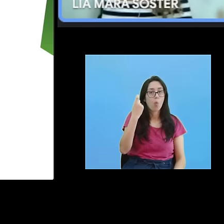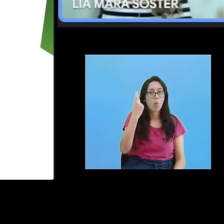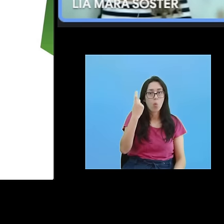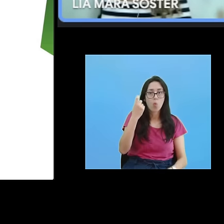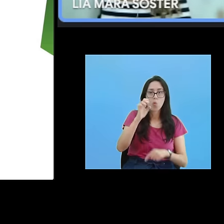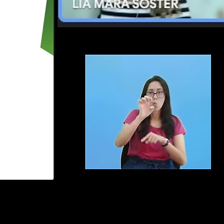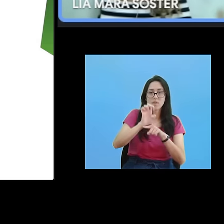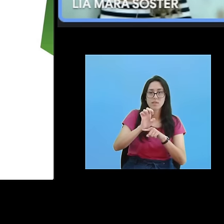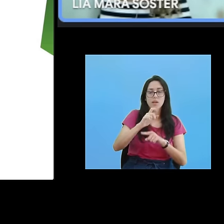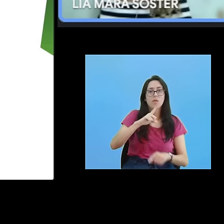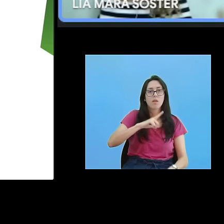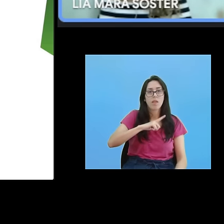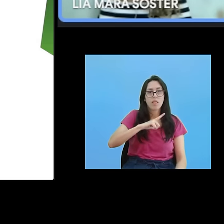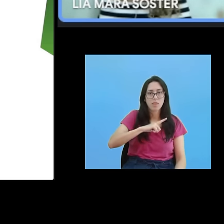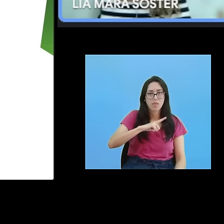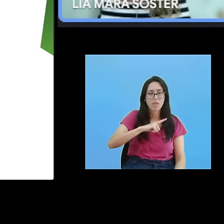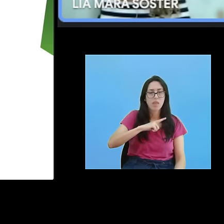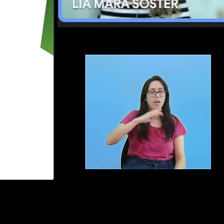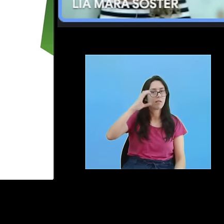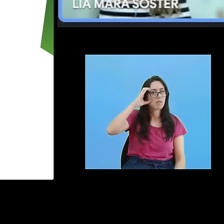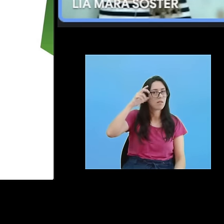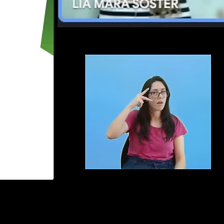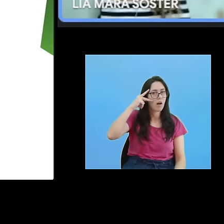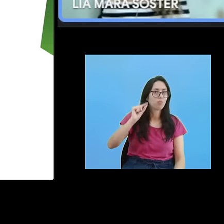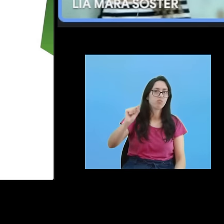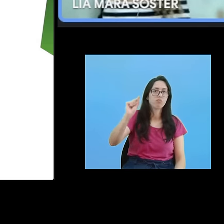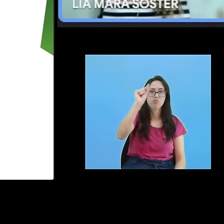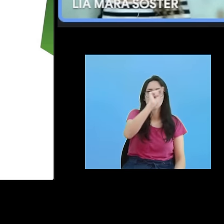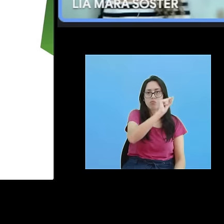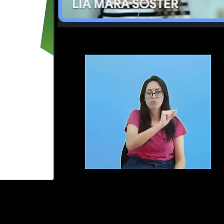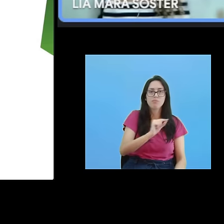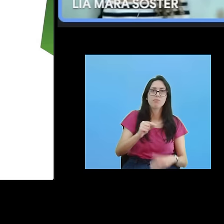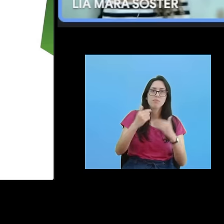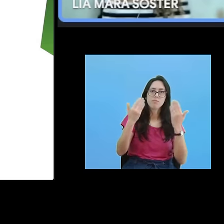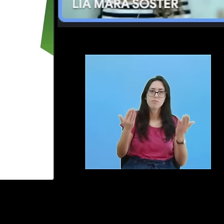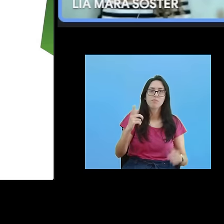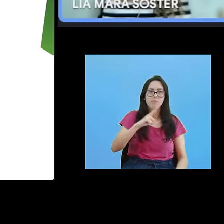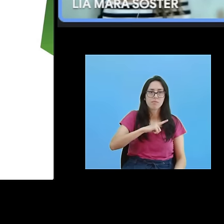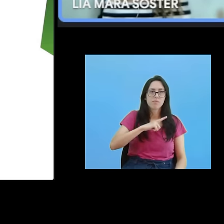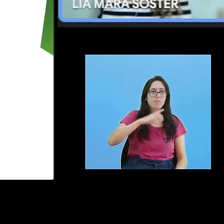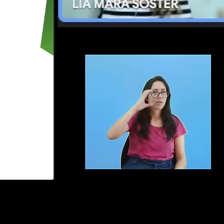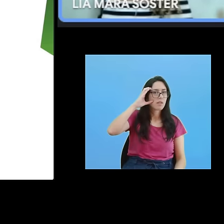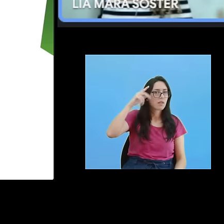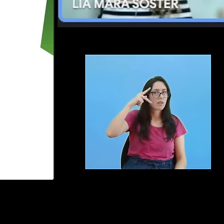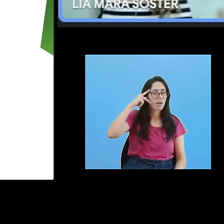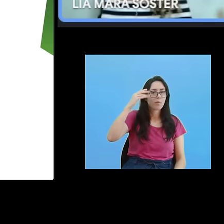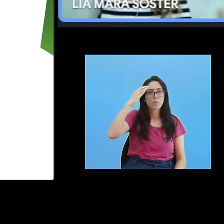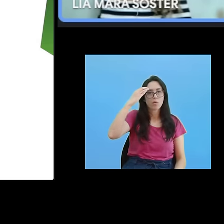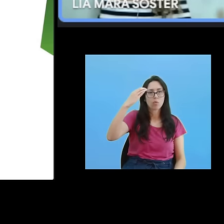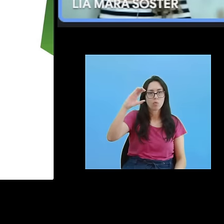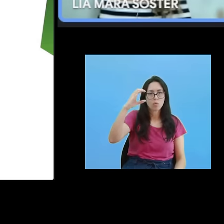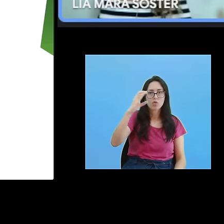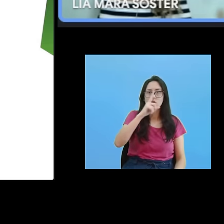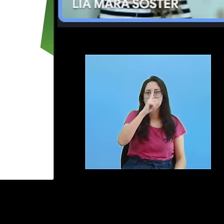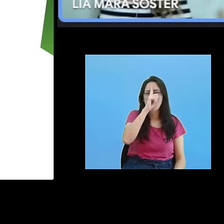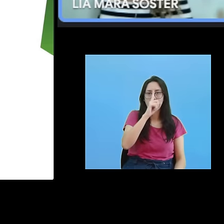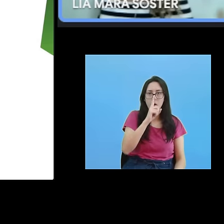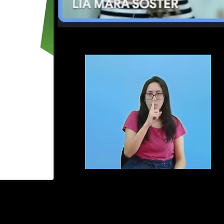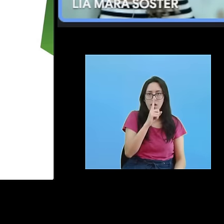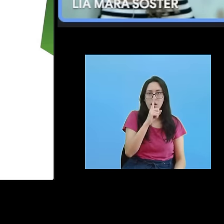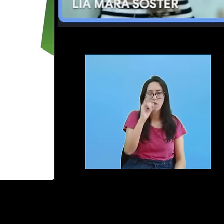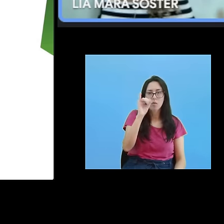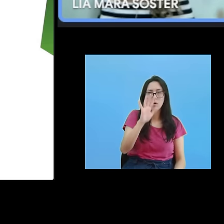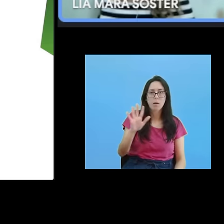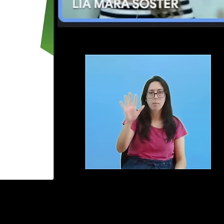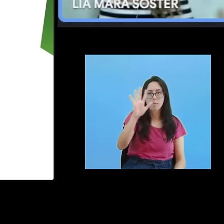que possui a interiorização dos CAPs. Então, nós temos aí o CAP Curitiba, que está descrito em amarelo aqui na imagem,